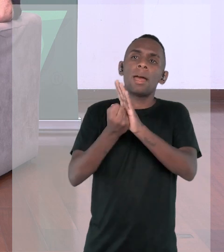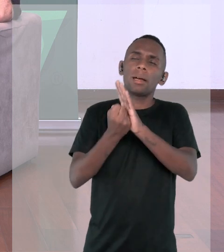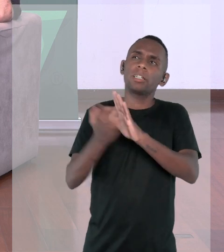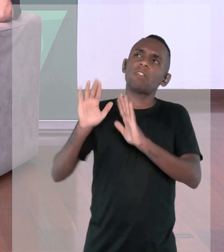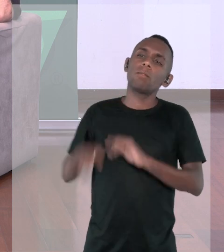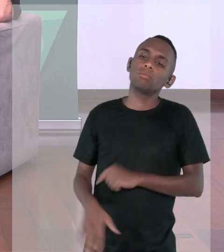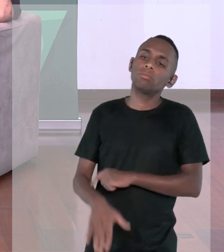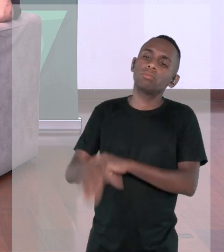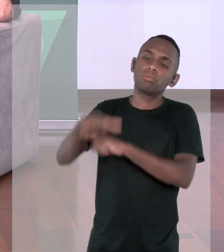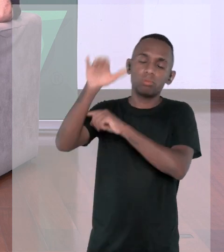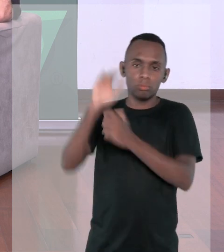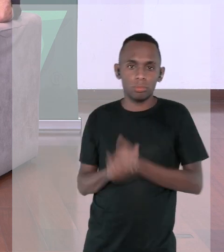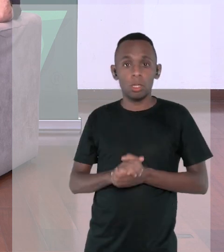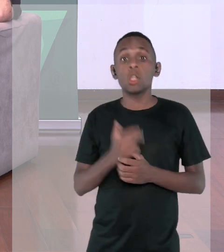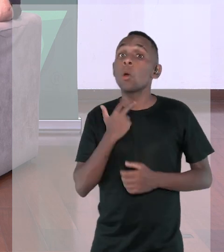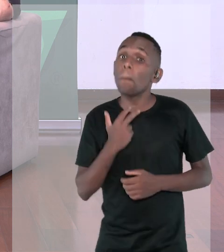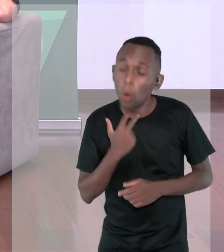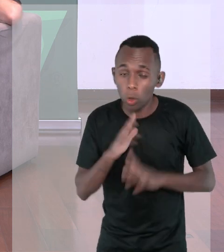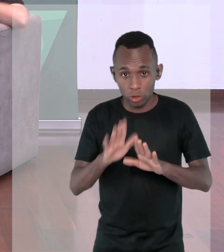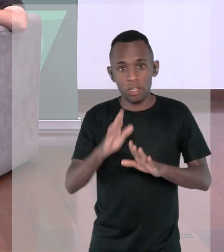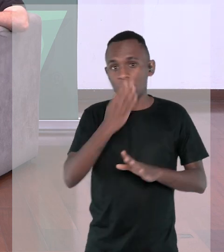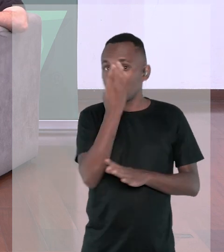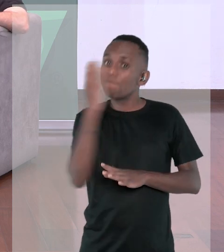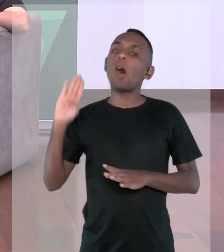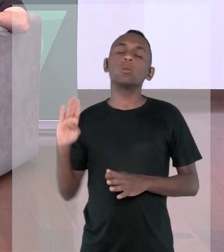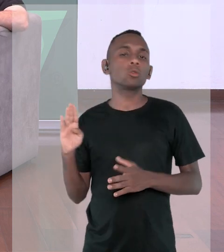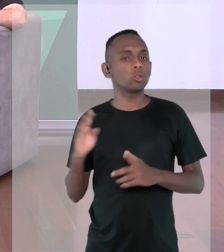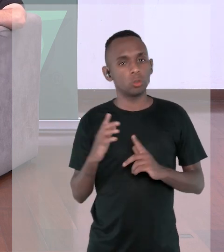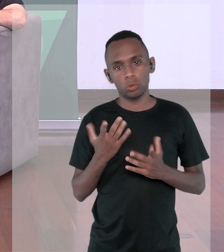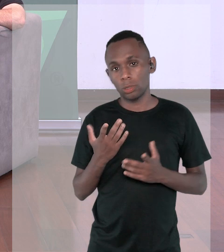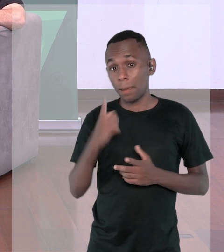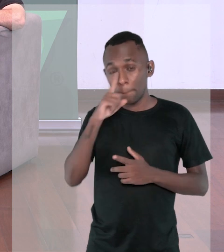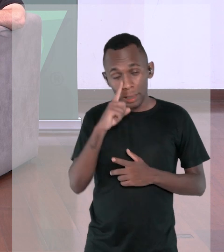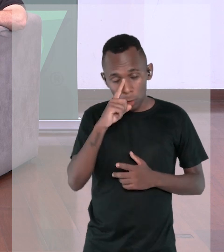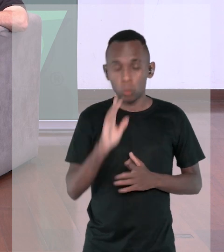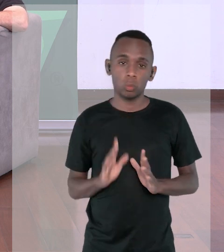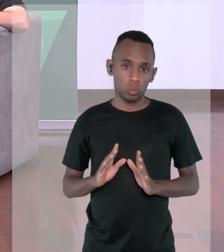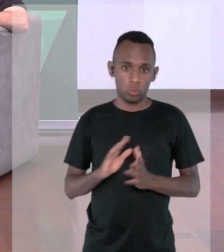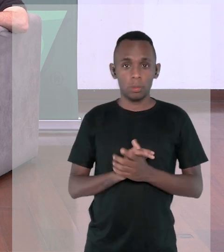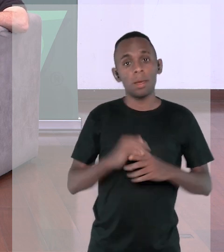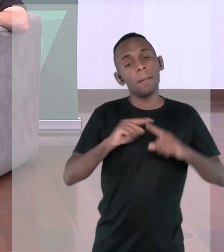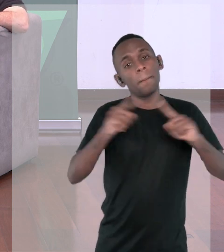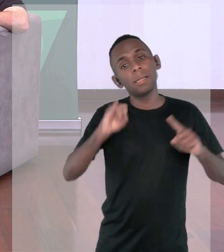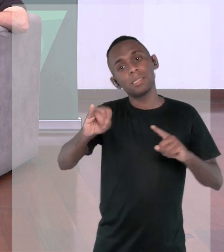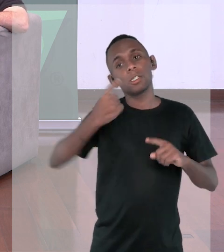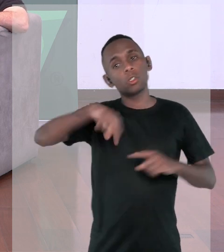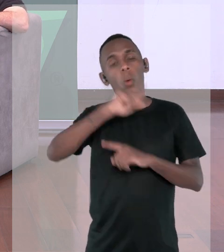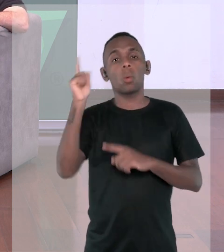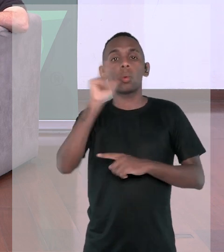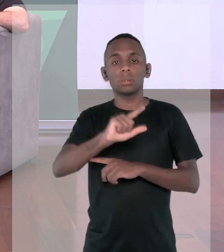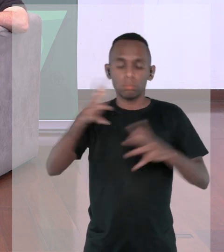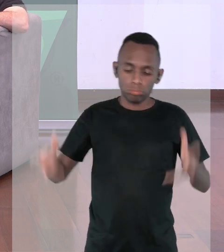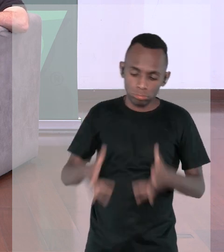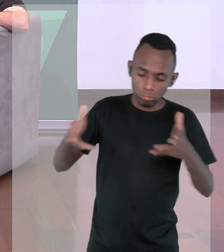criou. O que não pode? Não pode ser falso. Ser falso é muito perigoso. Mas se a gente consegue estimular